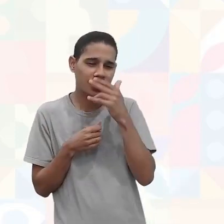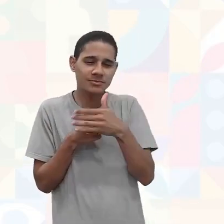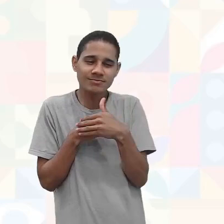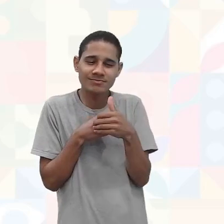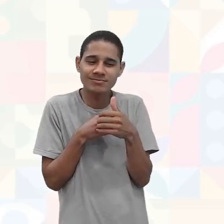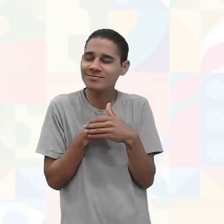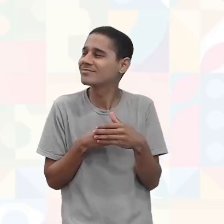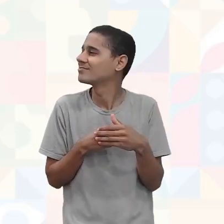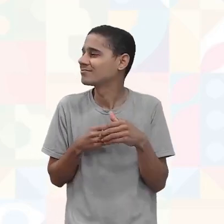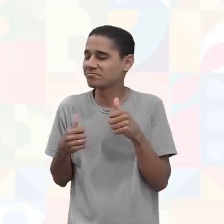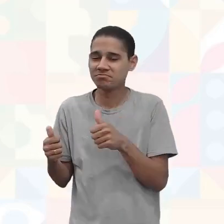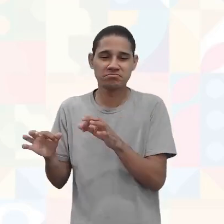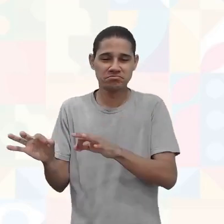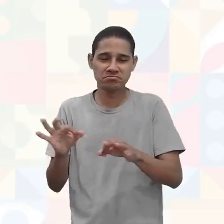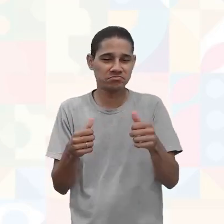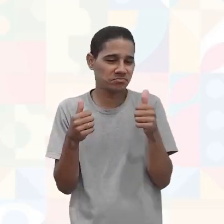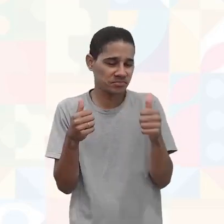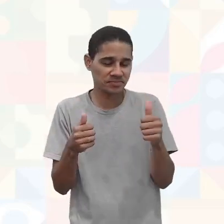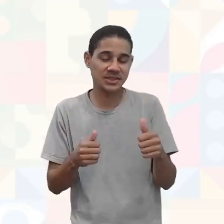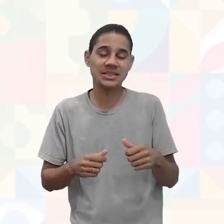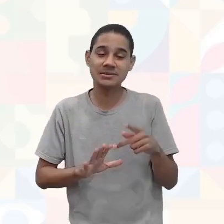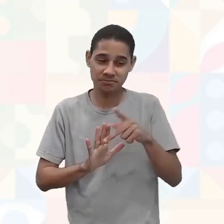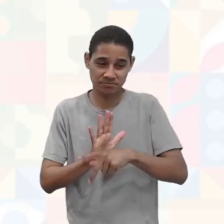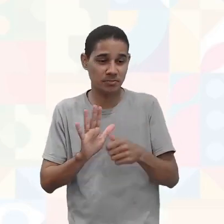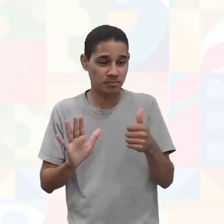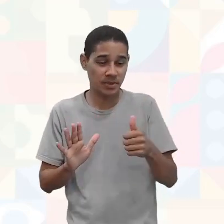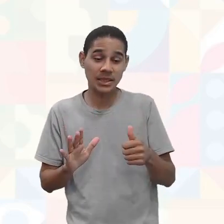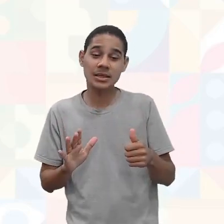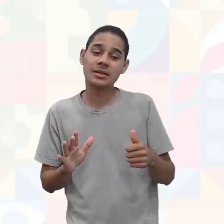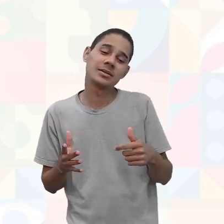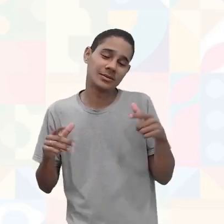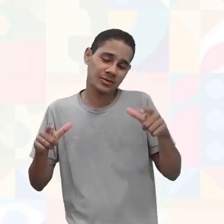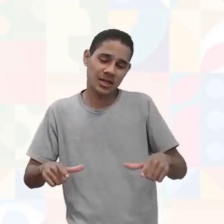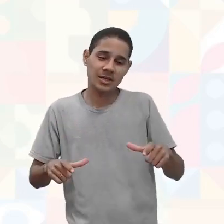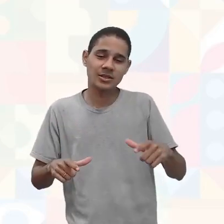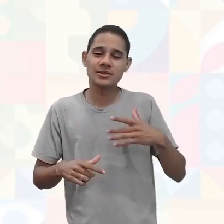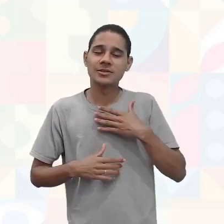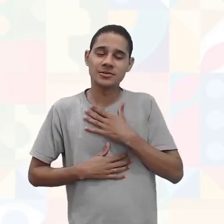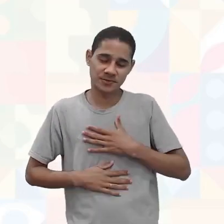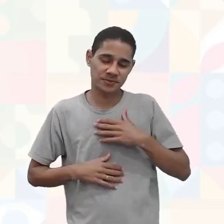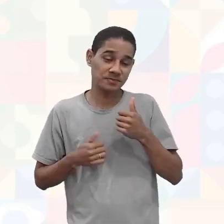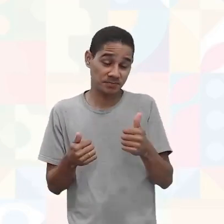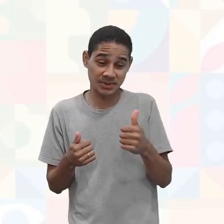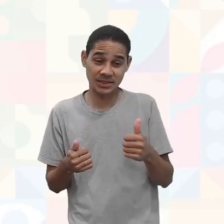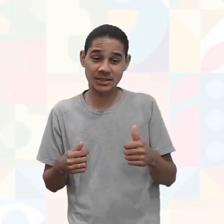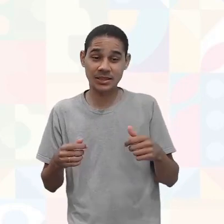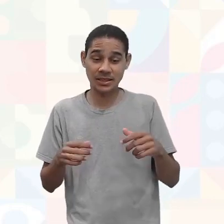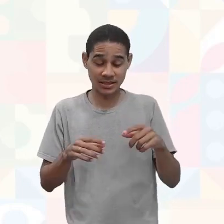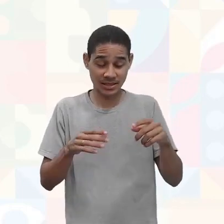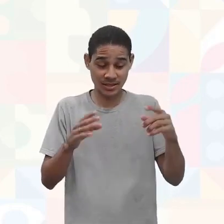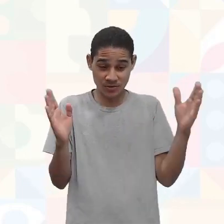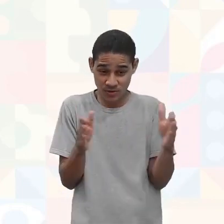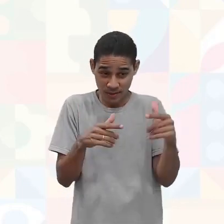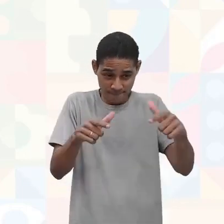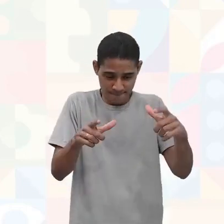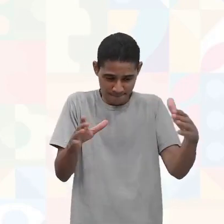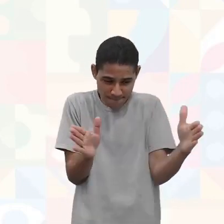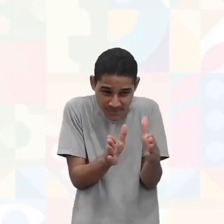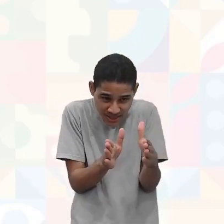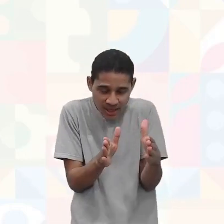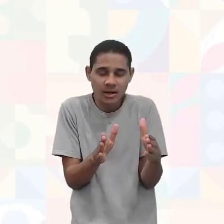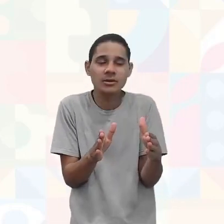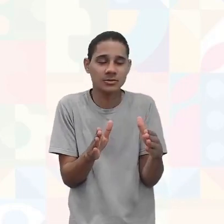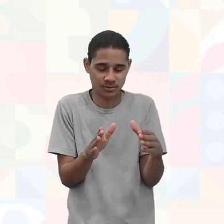e um ambiente realmente aí muito mais confortável. Então, revestimentos menores em ambientes pequenos, eles vão ter